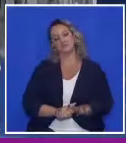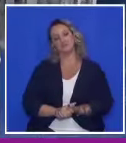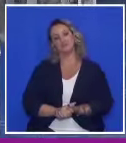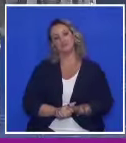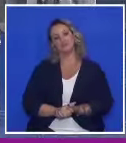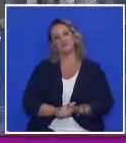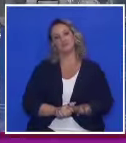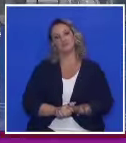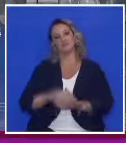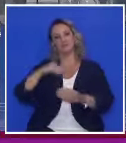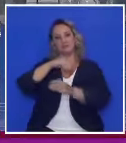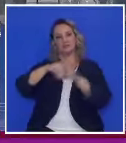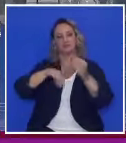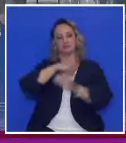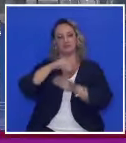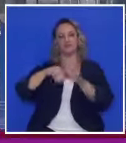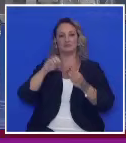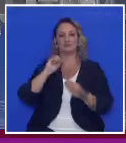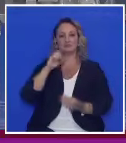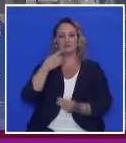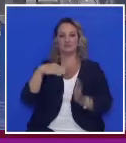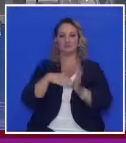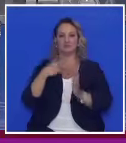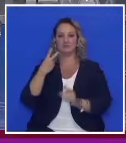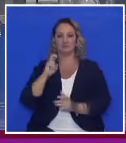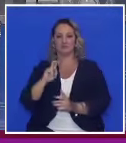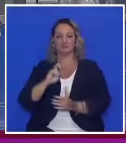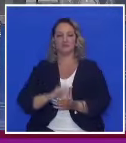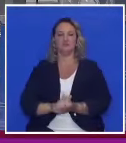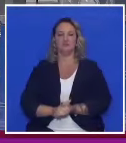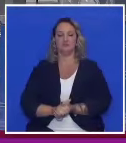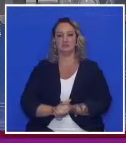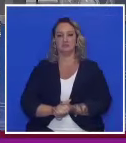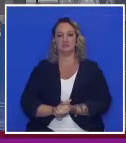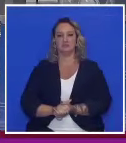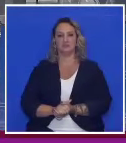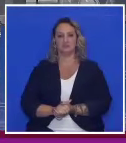carregado, embaralhando 25 bolas numeradas de 01 a 25.